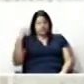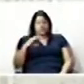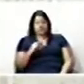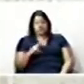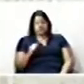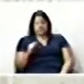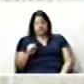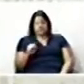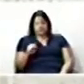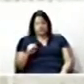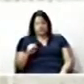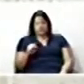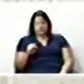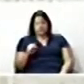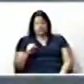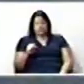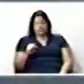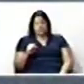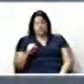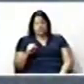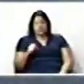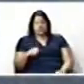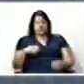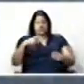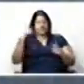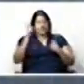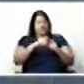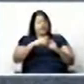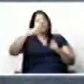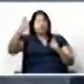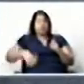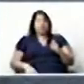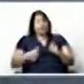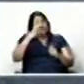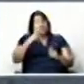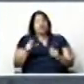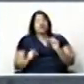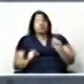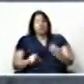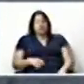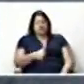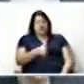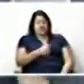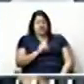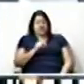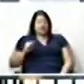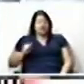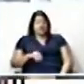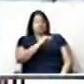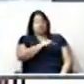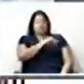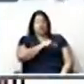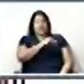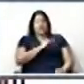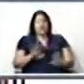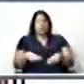rapidinho. Essa coisa dos mais médicos, o que é interessante é o seguinte, são 10 mil reais que se pagam para os médicos, mas não se